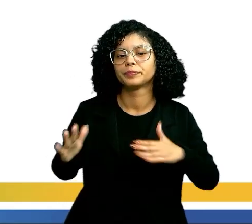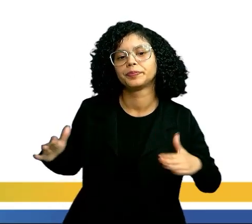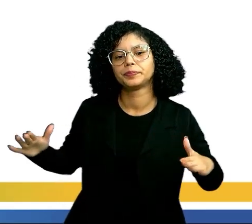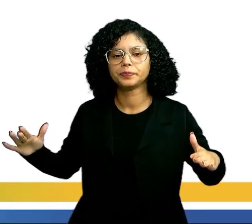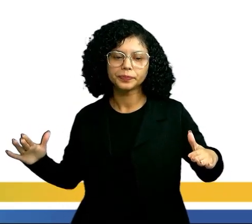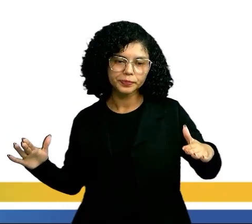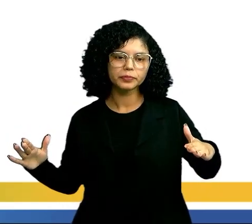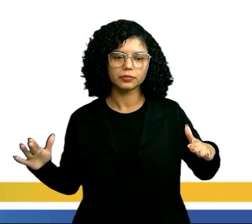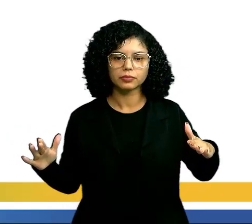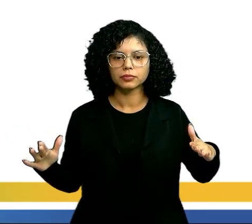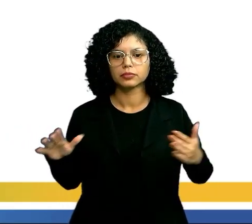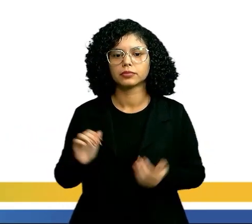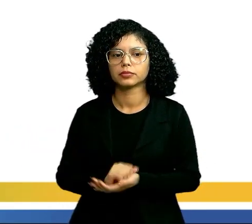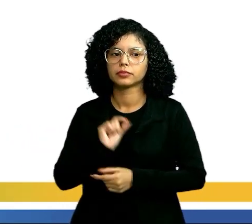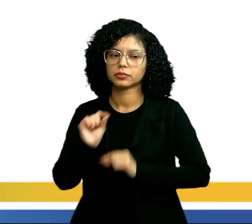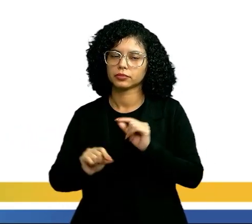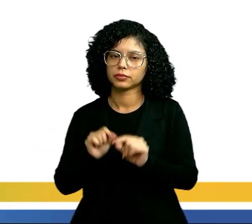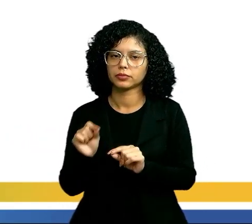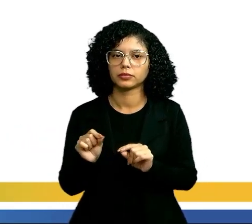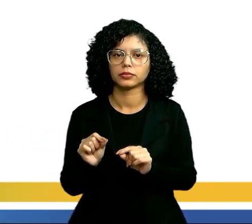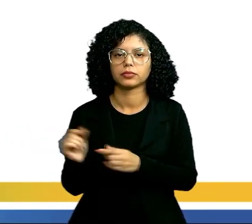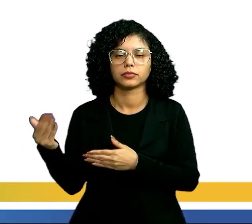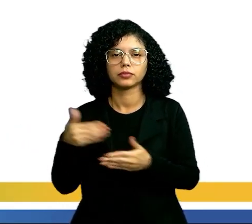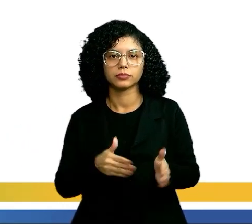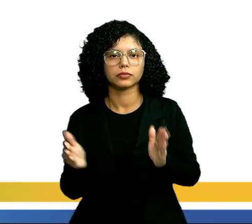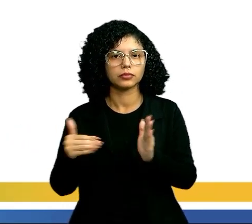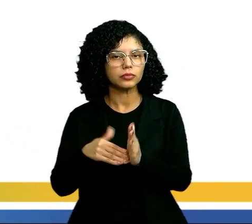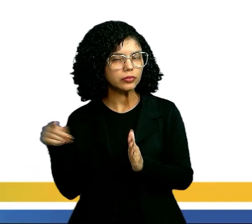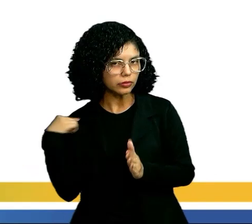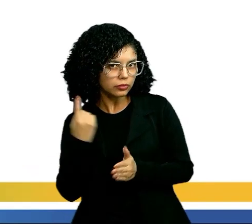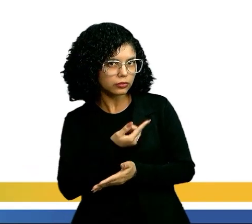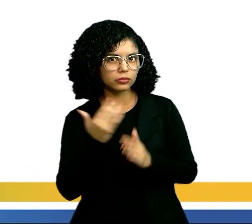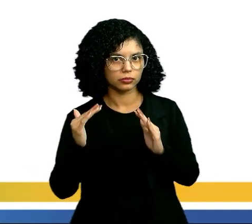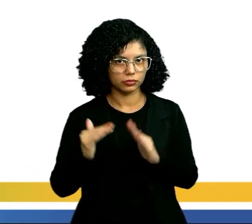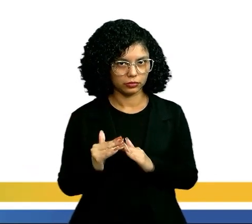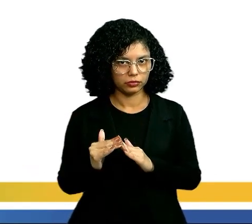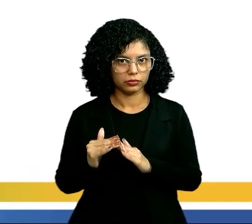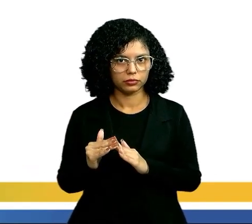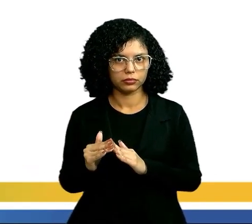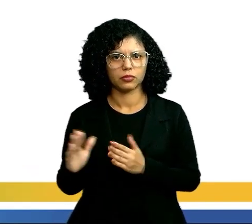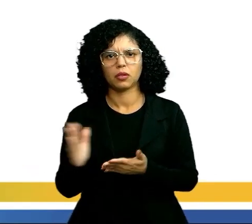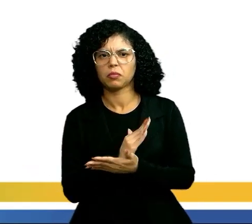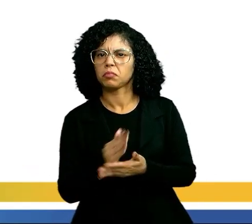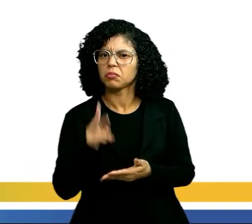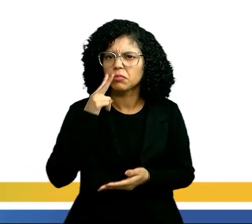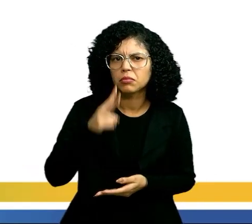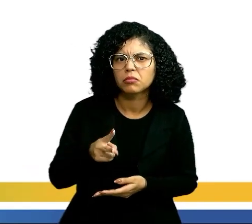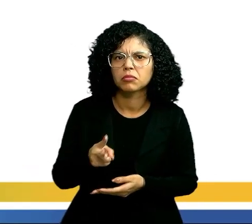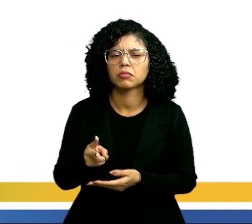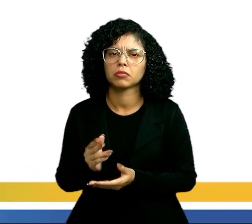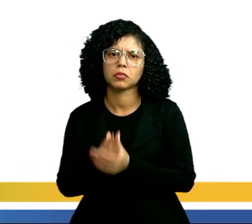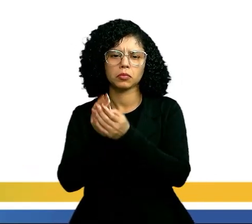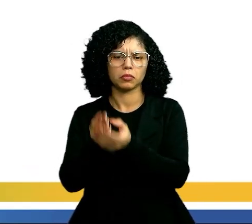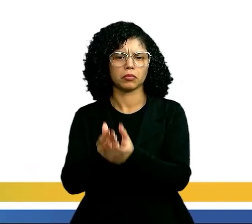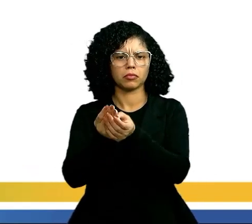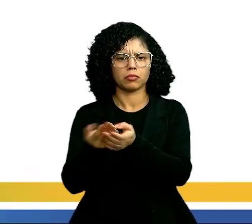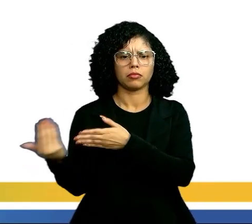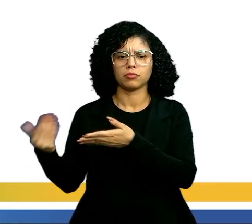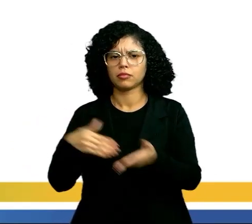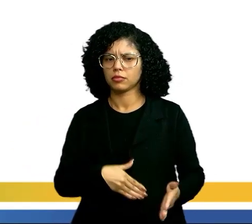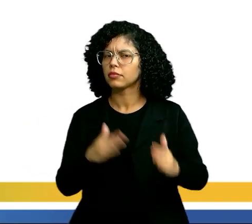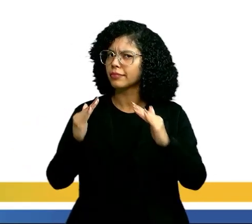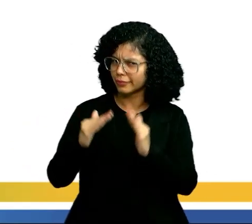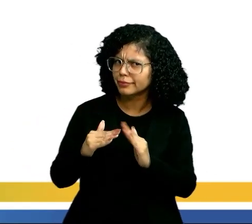né, o transporte marítimo, ele chega até as nossas casas? Ou seja, alguém aí já viu um barco, um